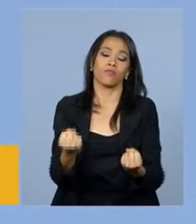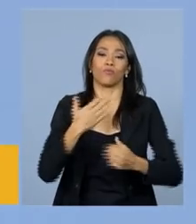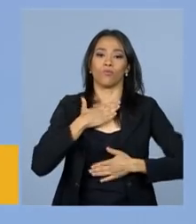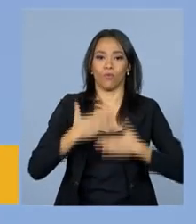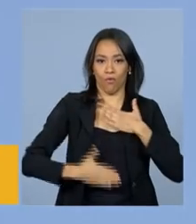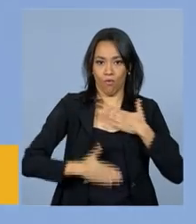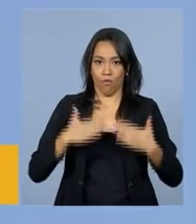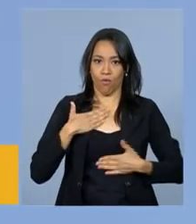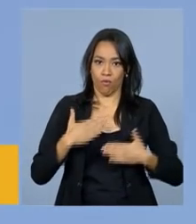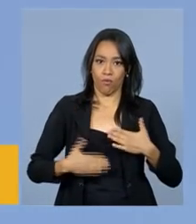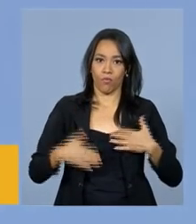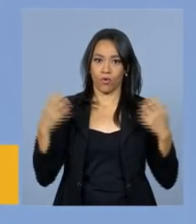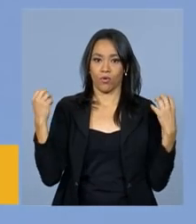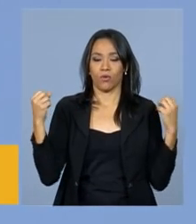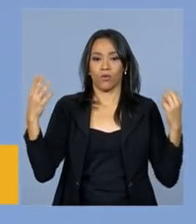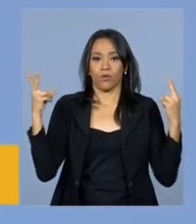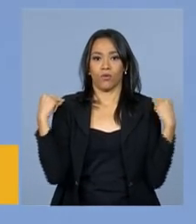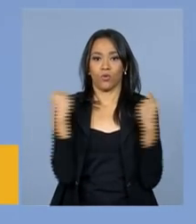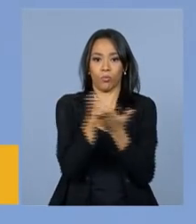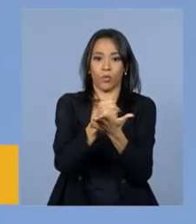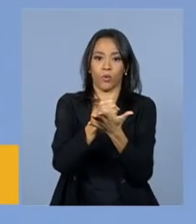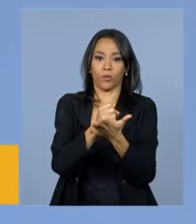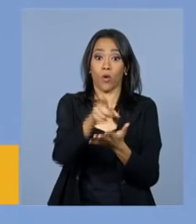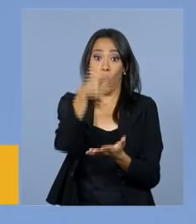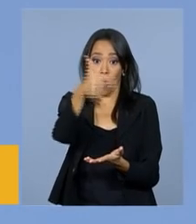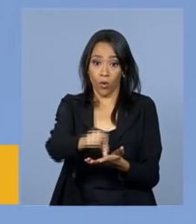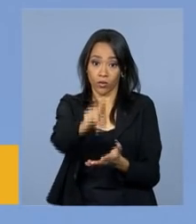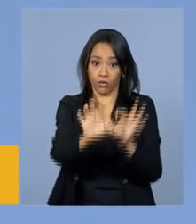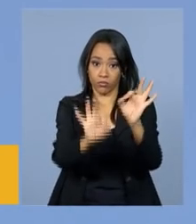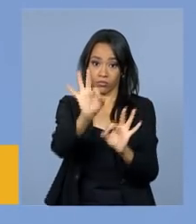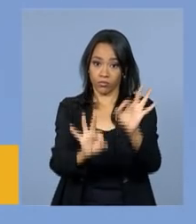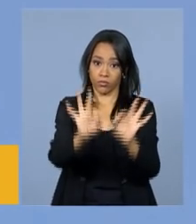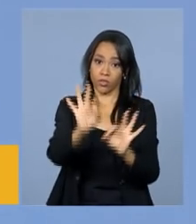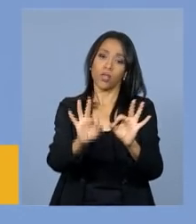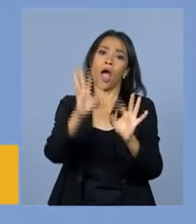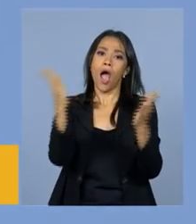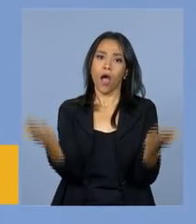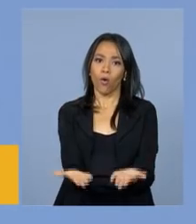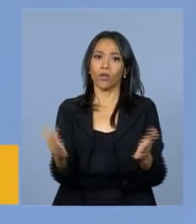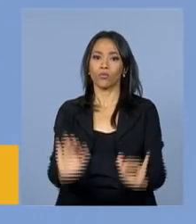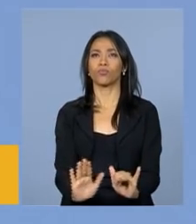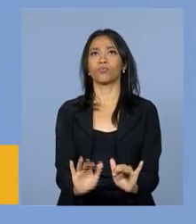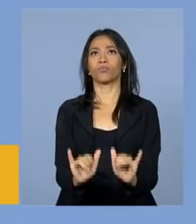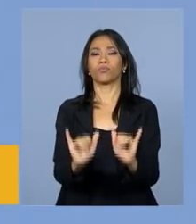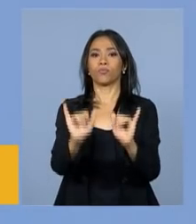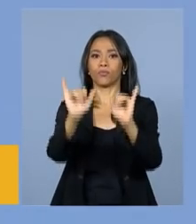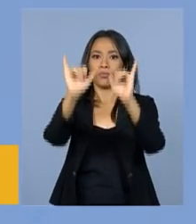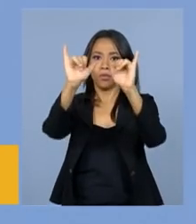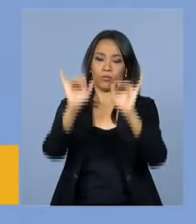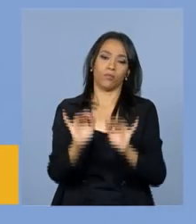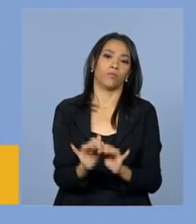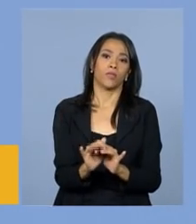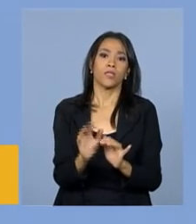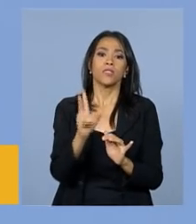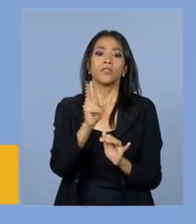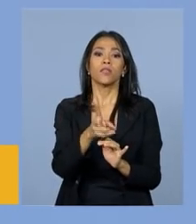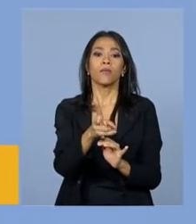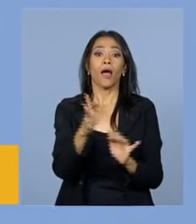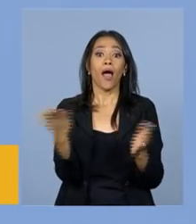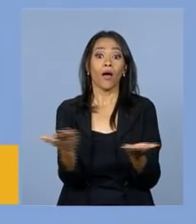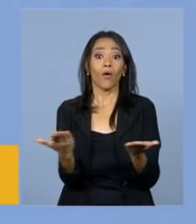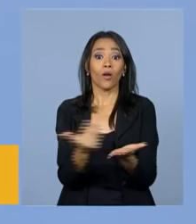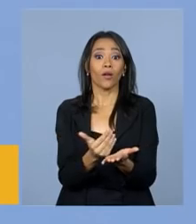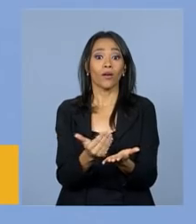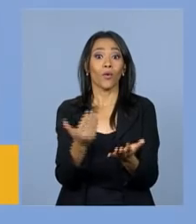piloto. Temos ali agora uma outra formação clássica Sim, também, Sim, eles estão né? subindo. Eles iniciam sempre como se fosse um looping. Agora,